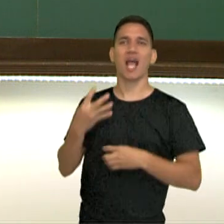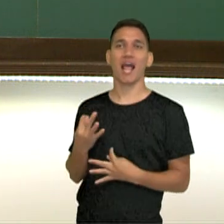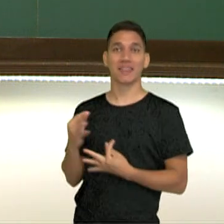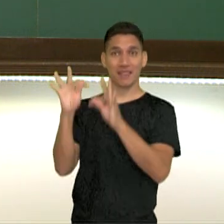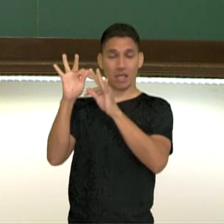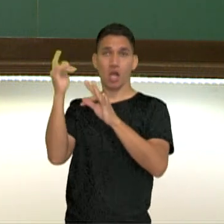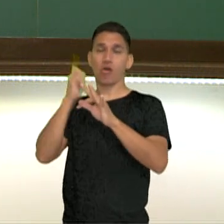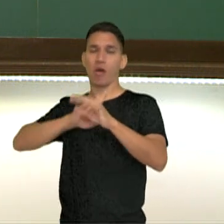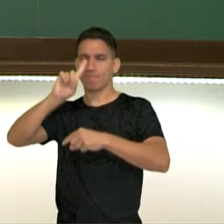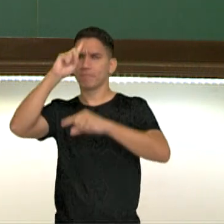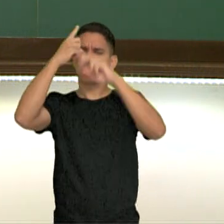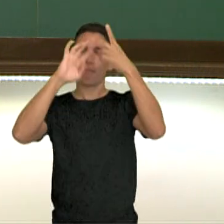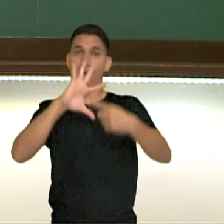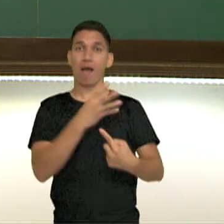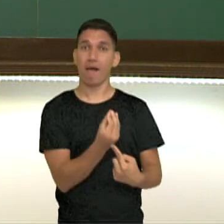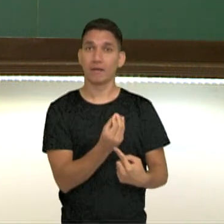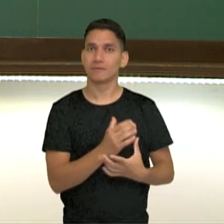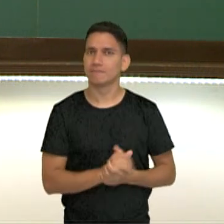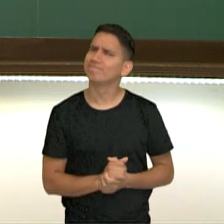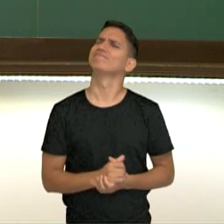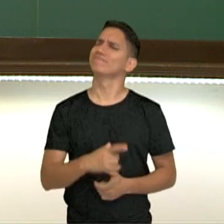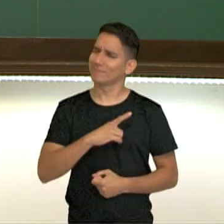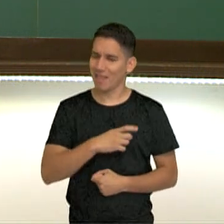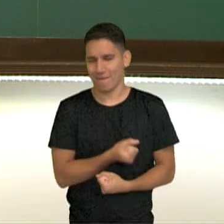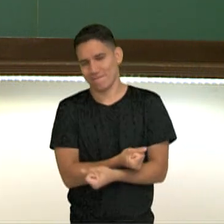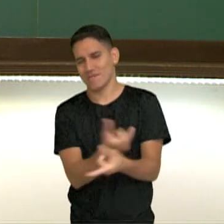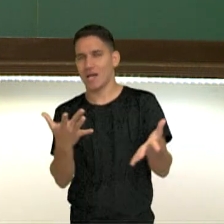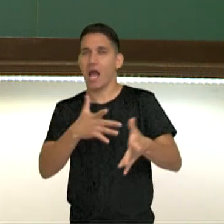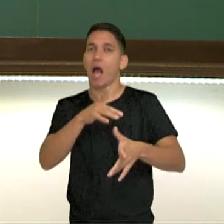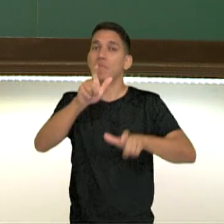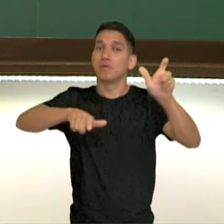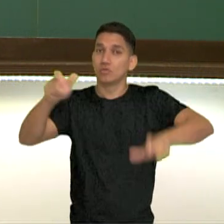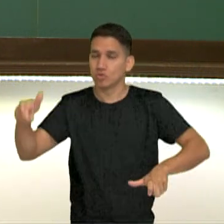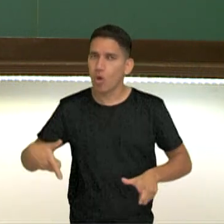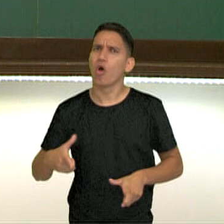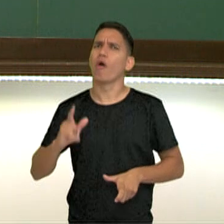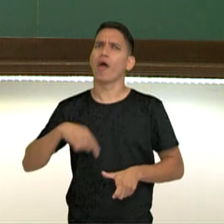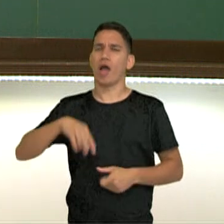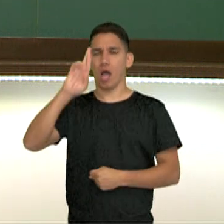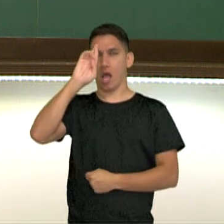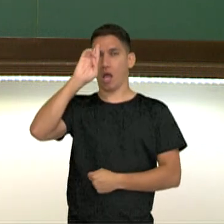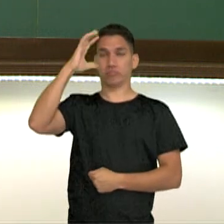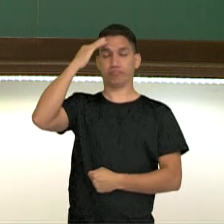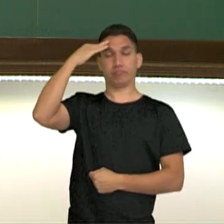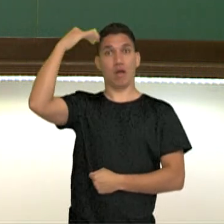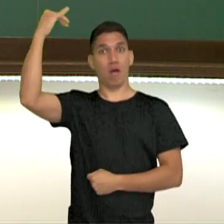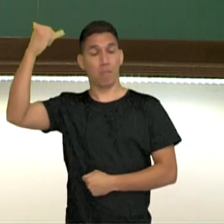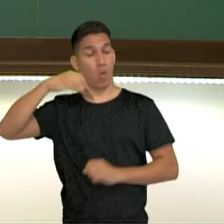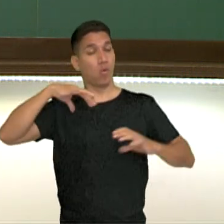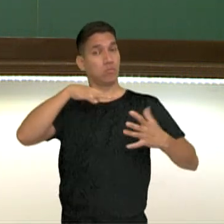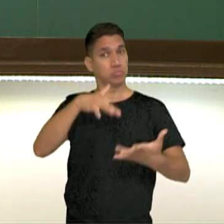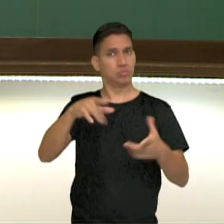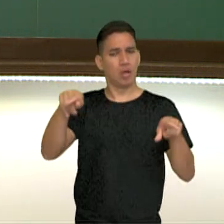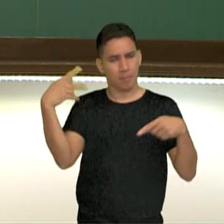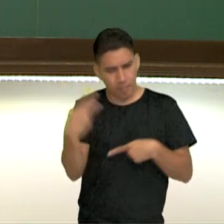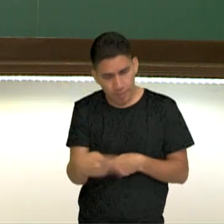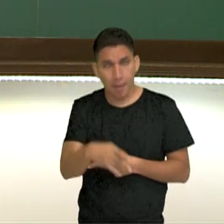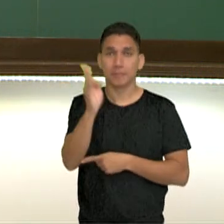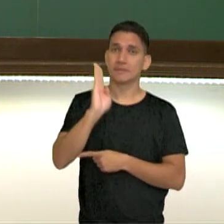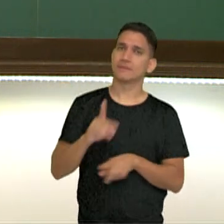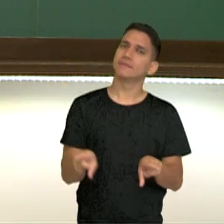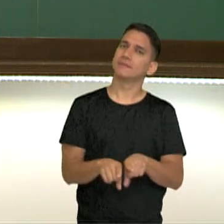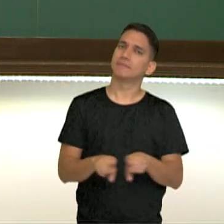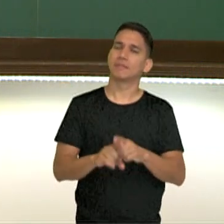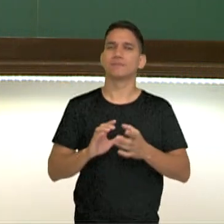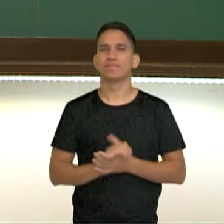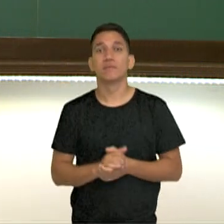produzir arte. Existem muitos artistas que são referências no mundo inteiro, no Brasil também, né? Então,